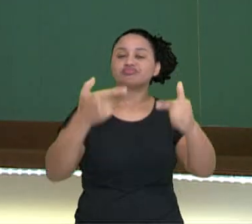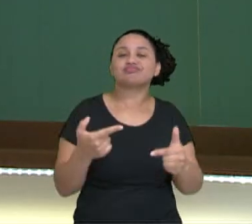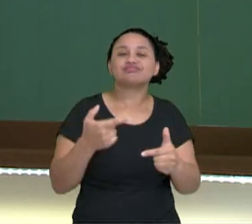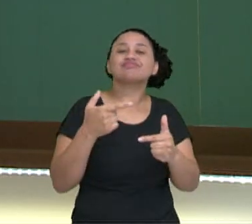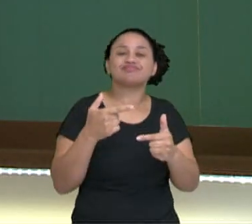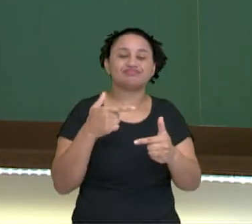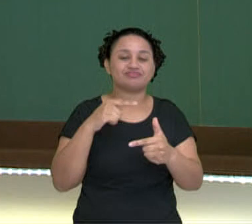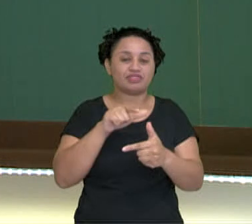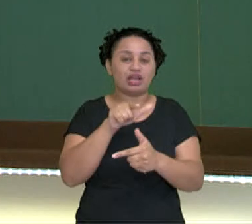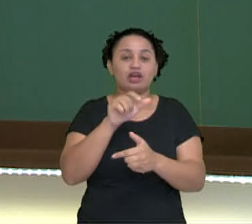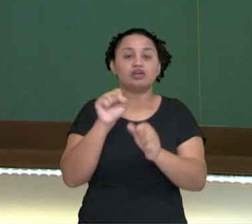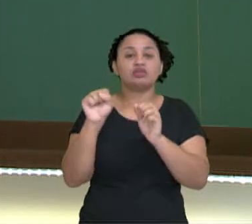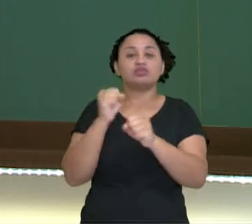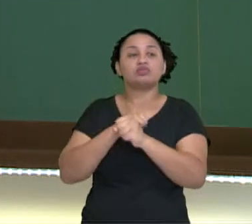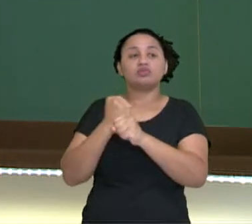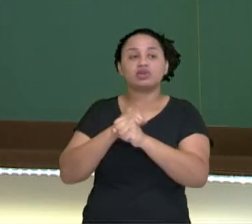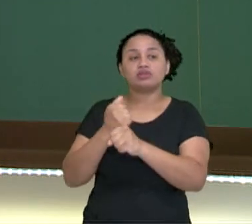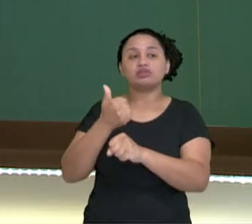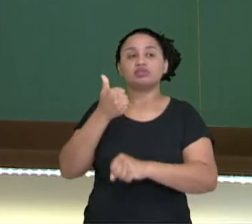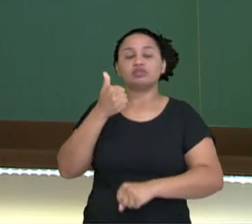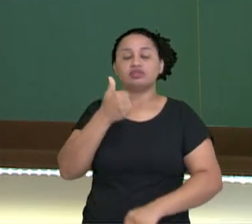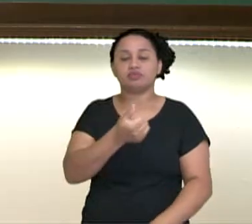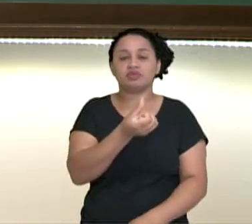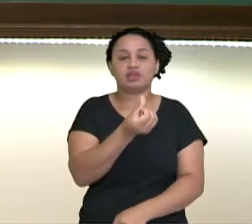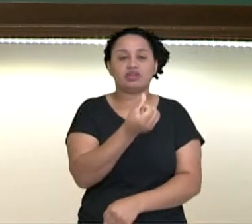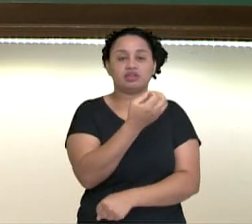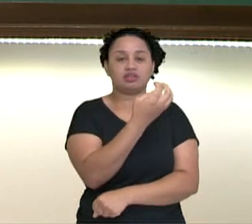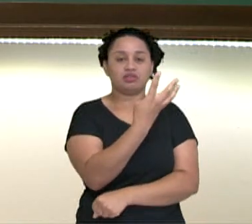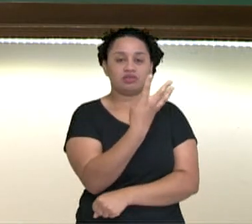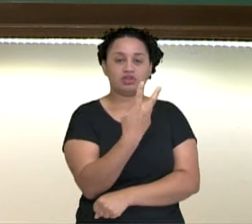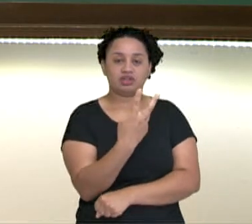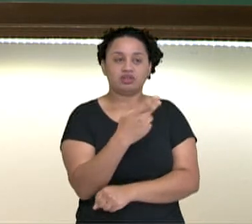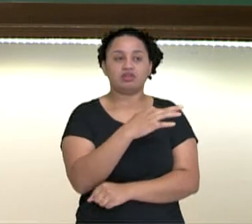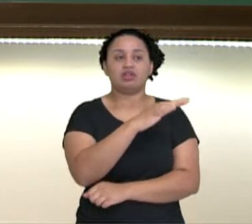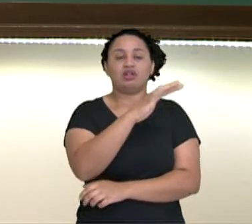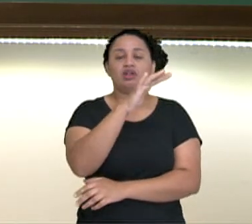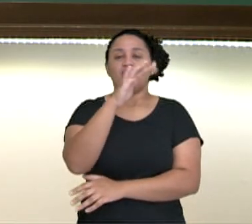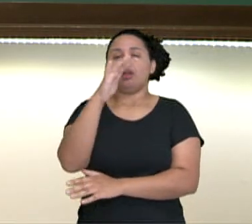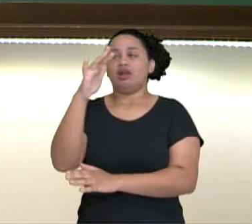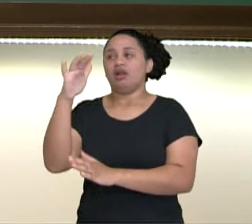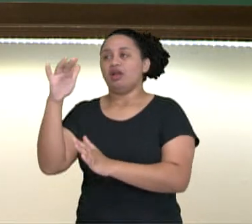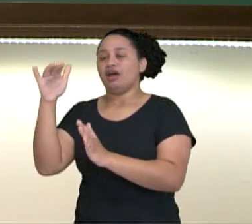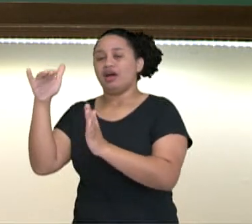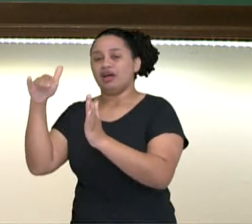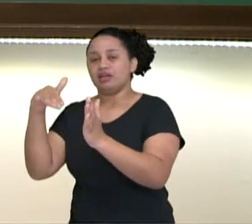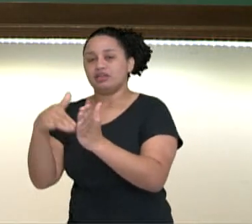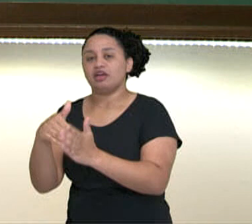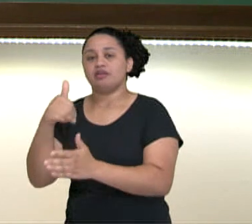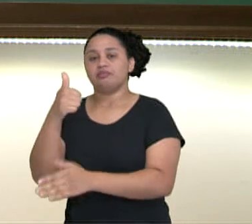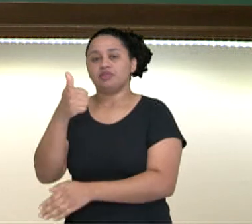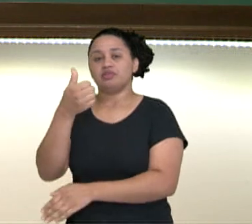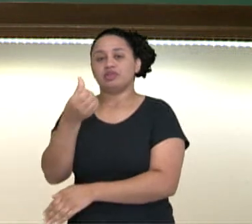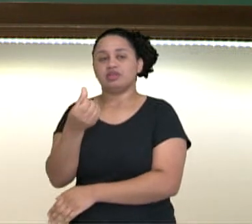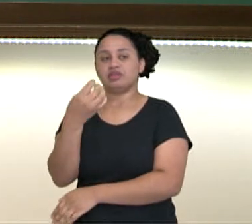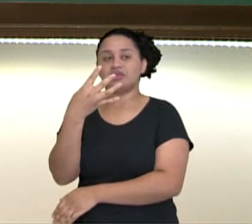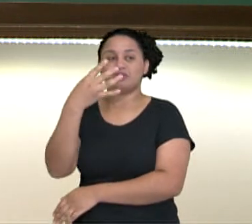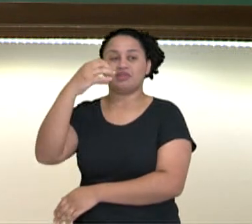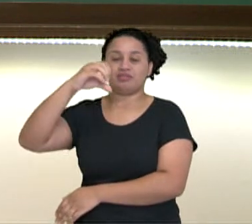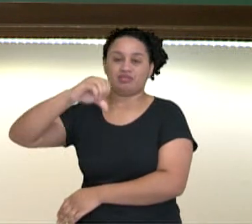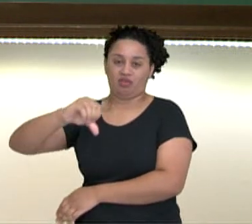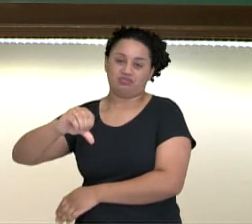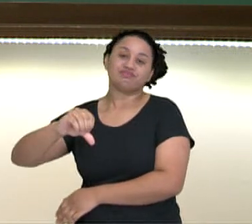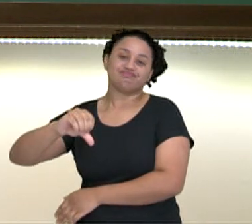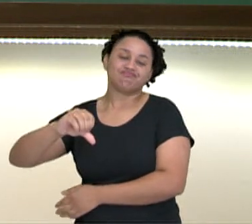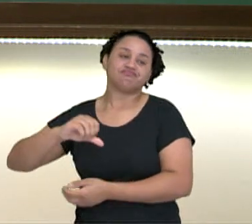ano de 1642 e que só vai acabar em 1649.